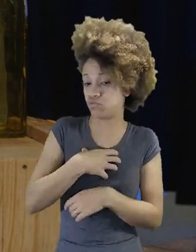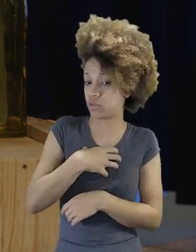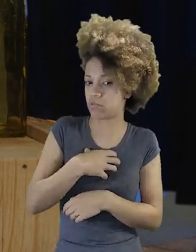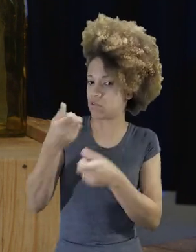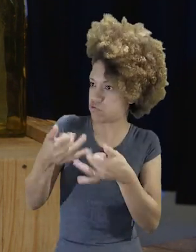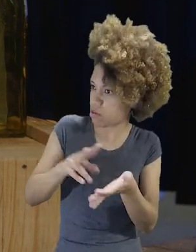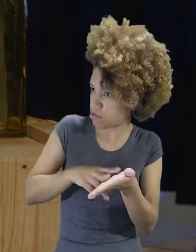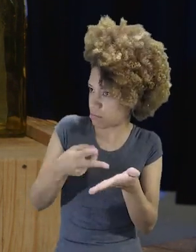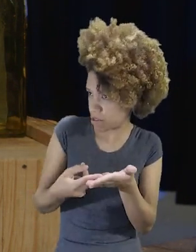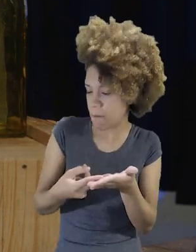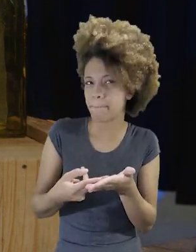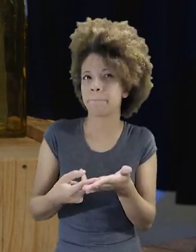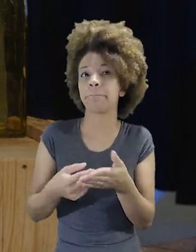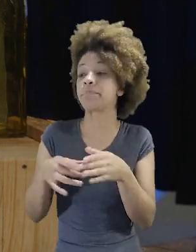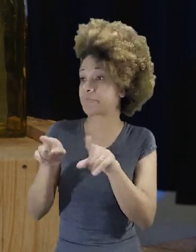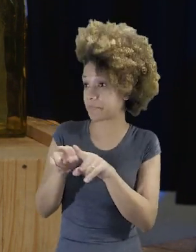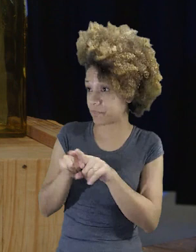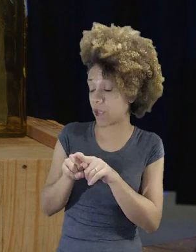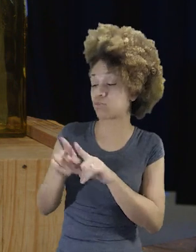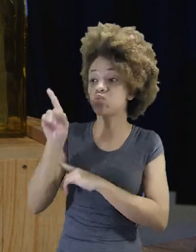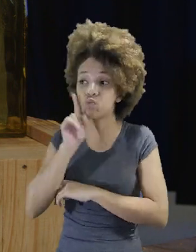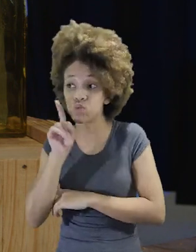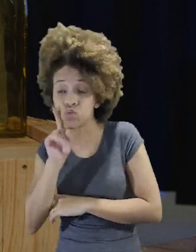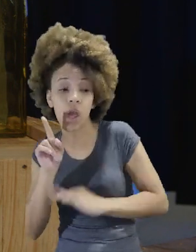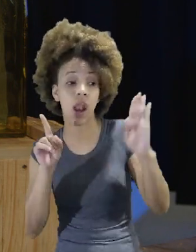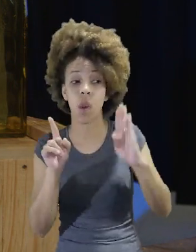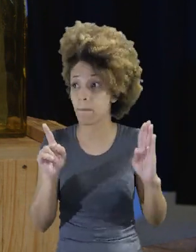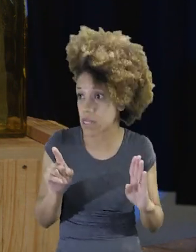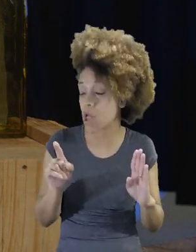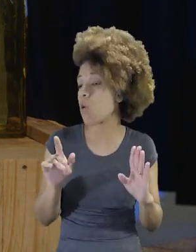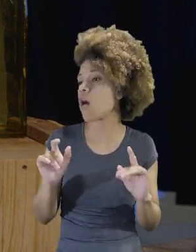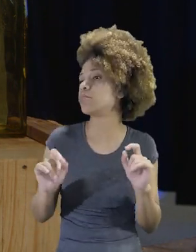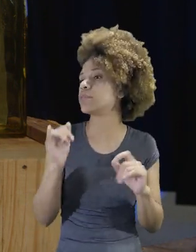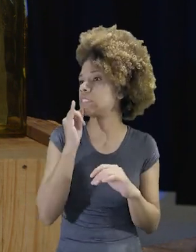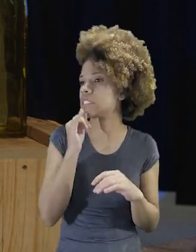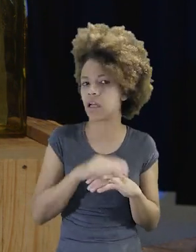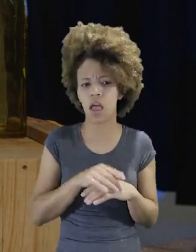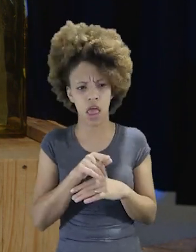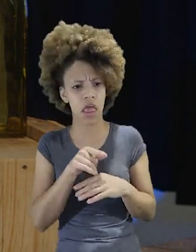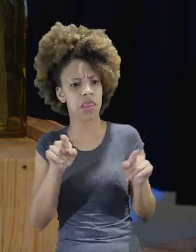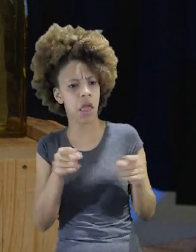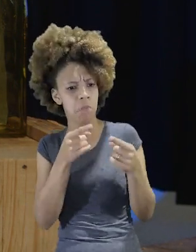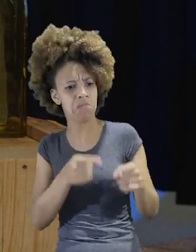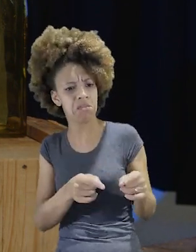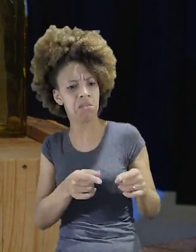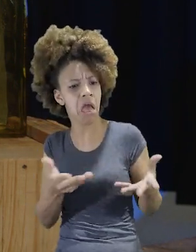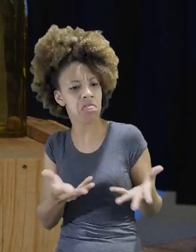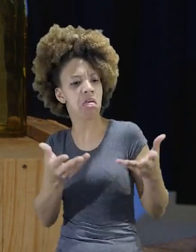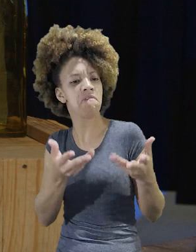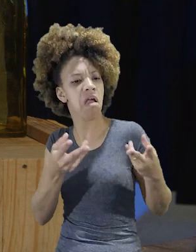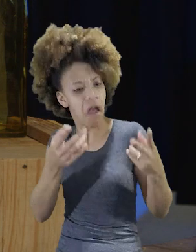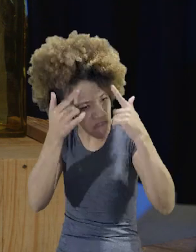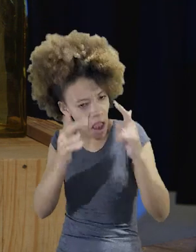Estados Unidos quando no Brasil virou coisas tipo é essa música glorifica a violência tá ligado Então esse para- vai acontecendo E aí hoje